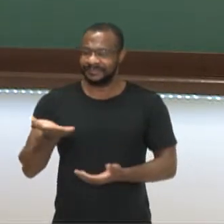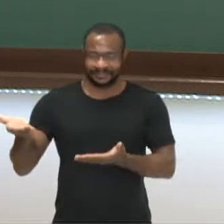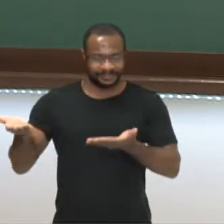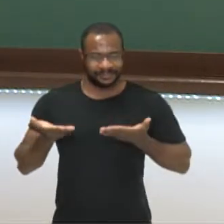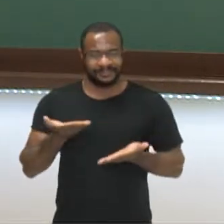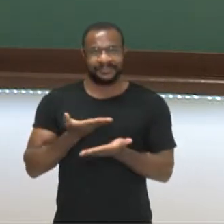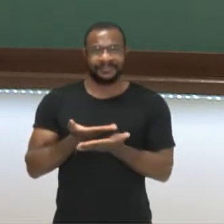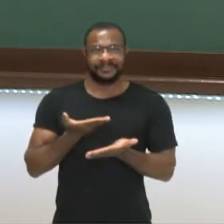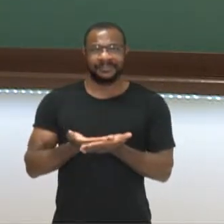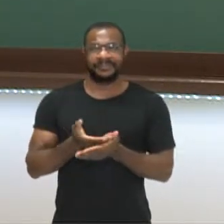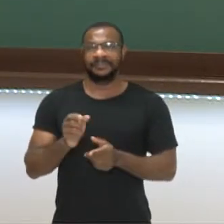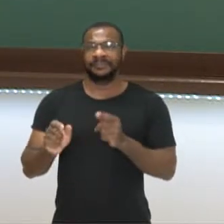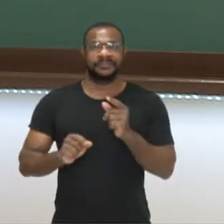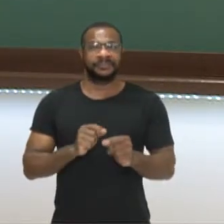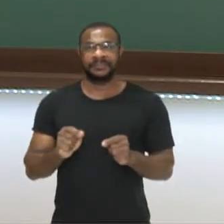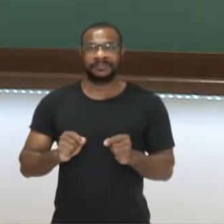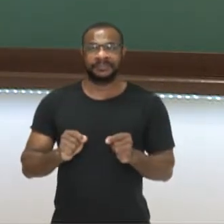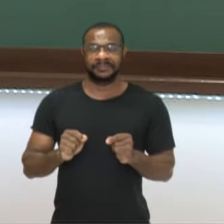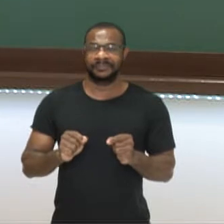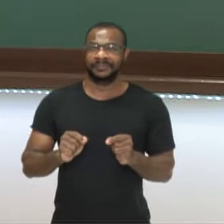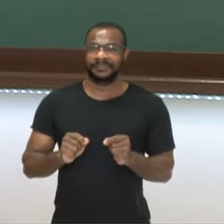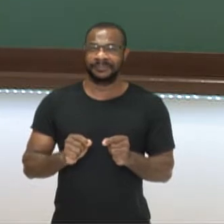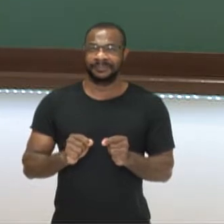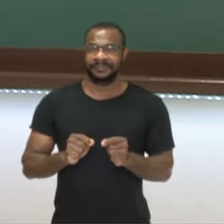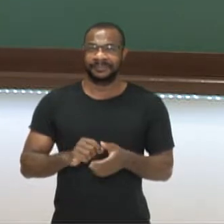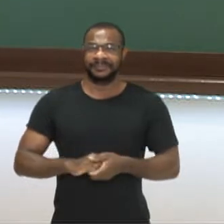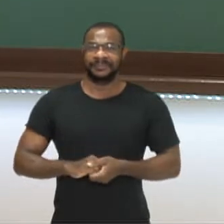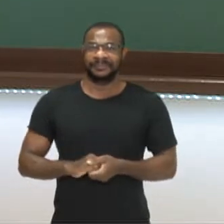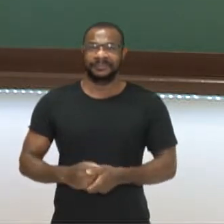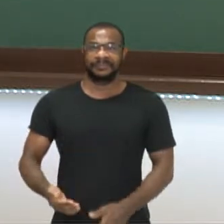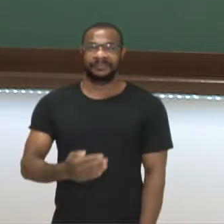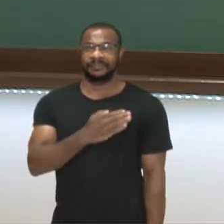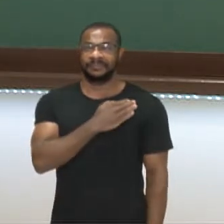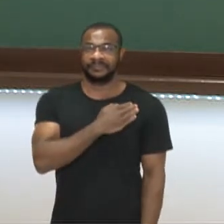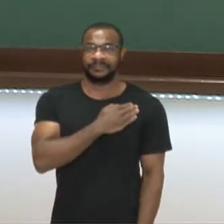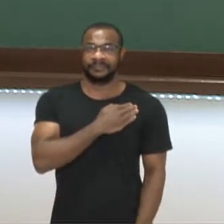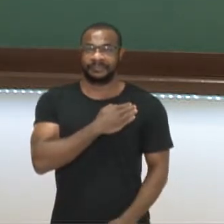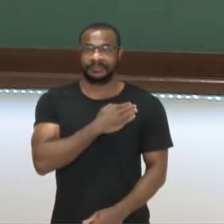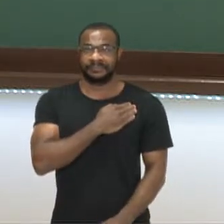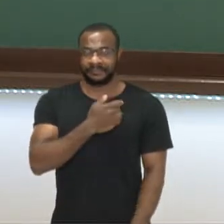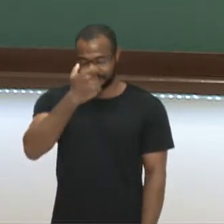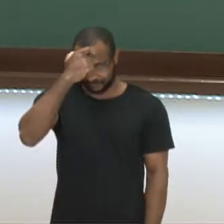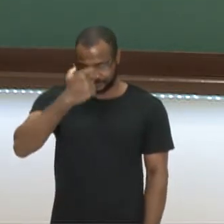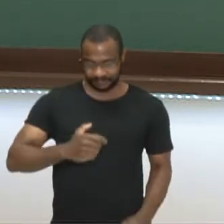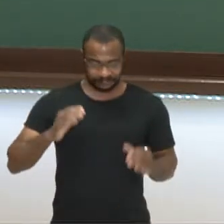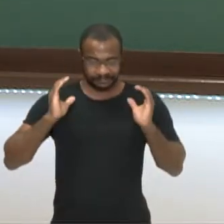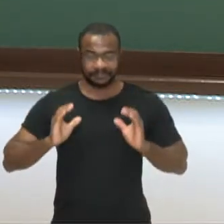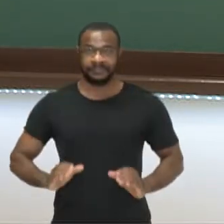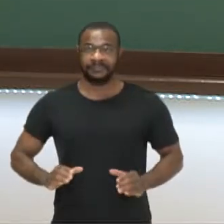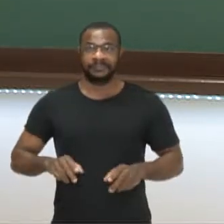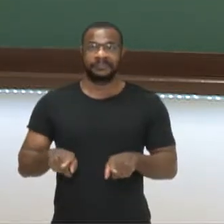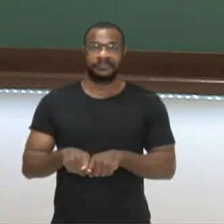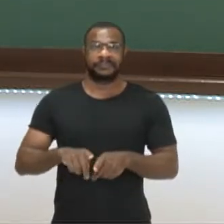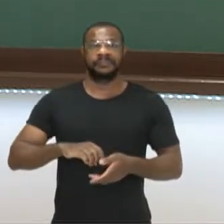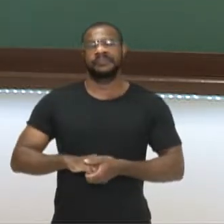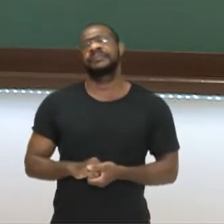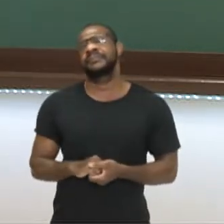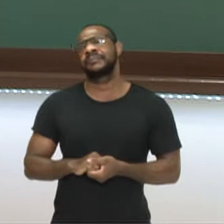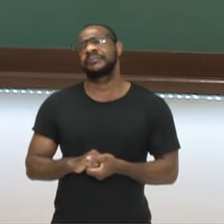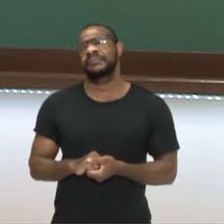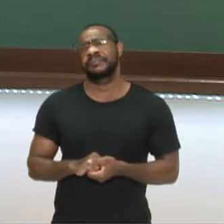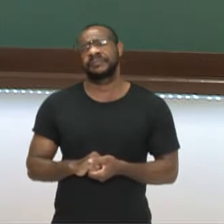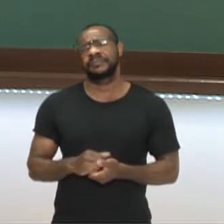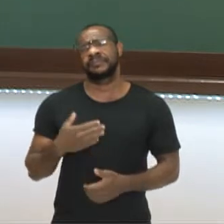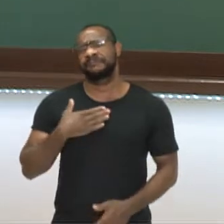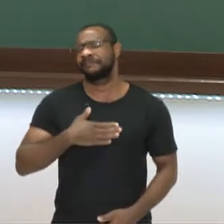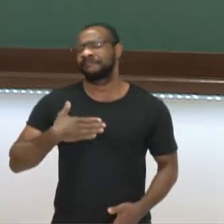bem-vindos à nossa aula de cidadania e civismo do 6º ano. Bem-vindos, galera, é um prazer estar